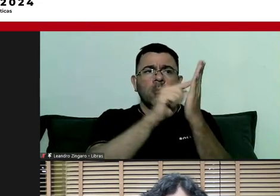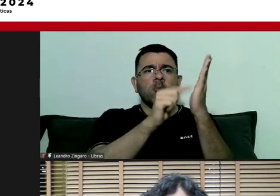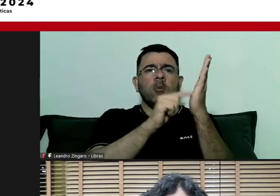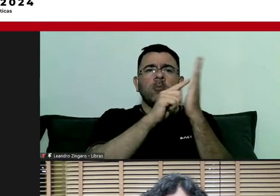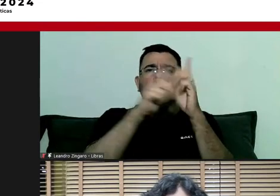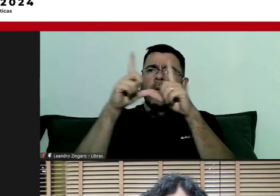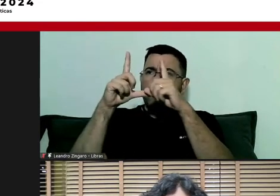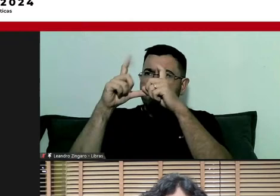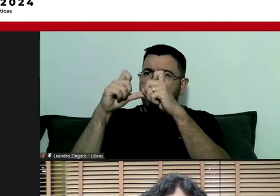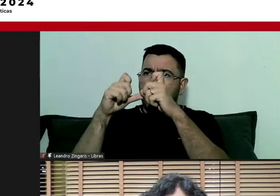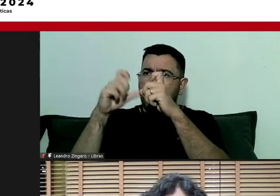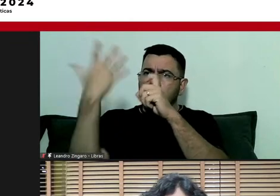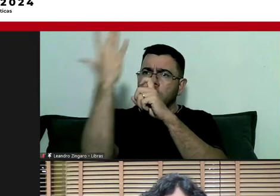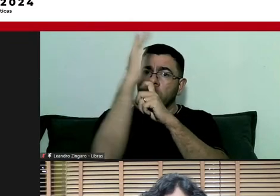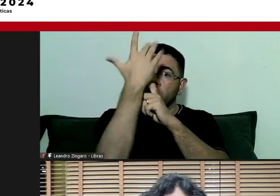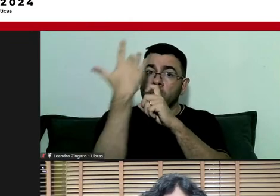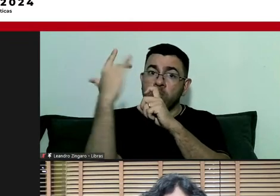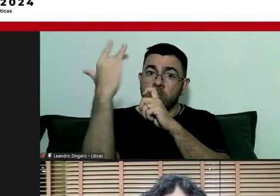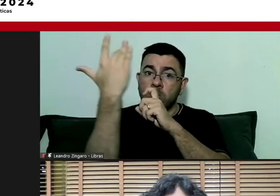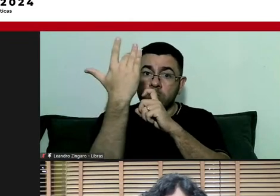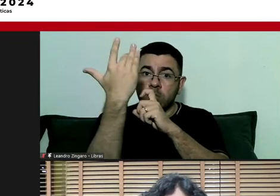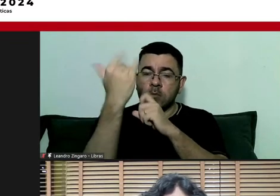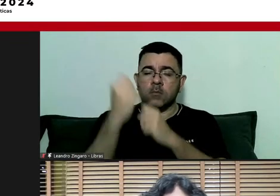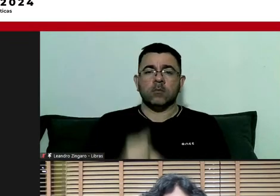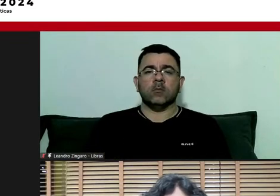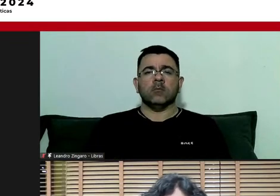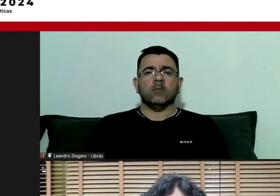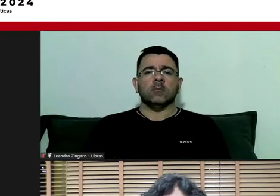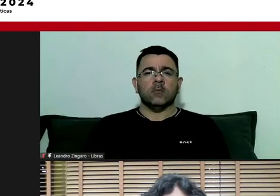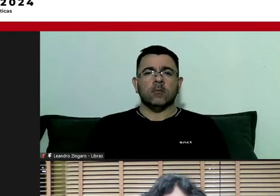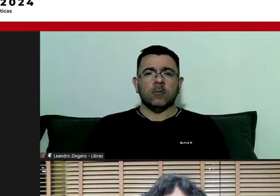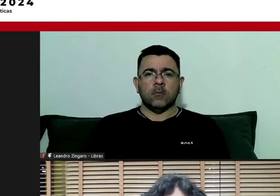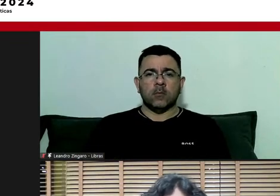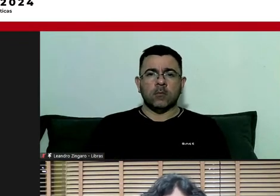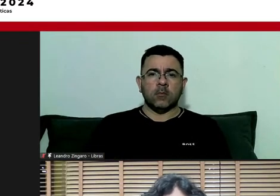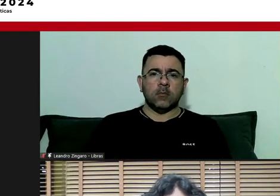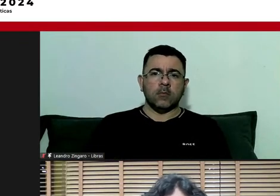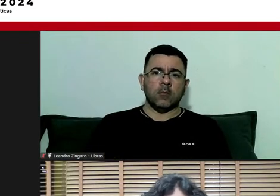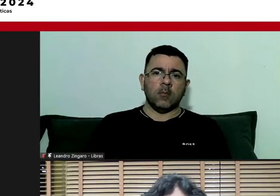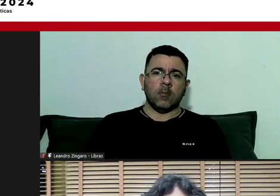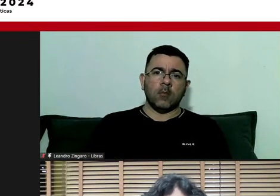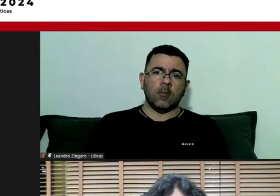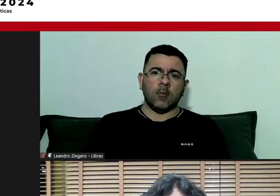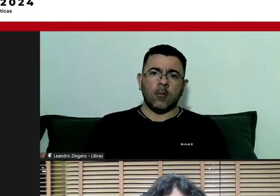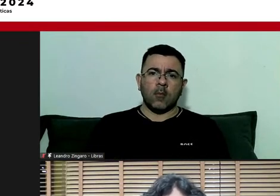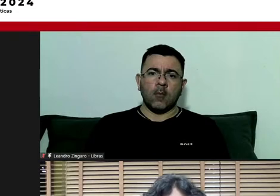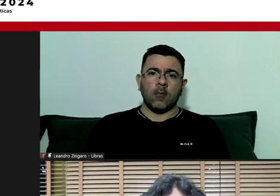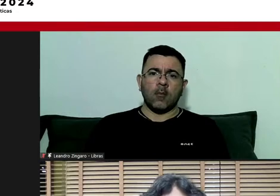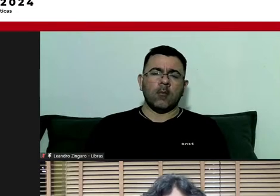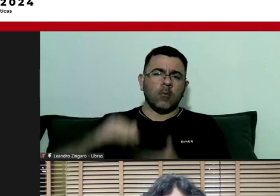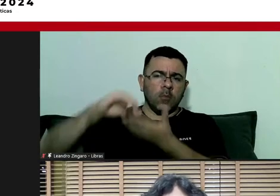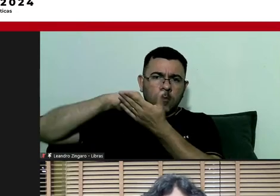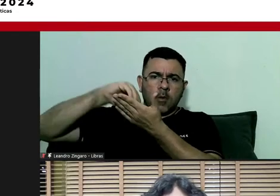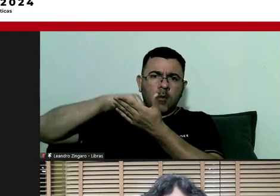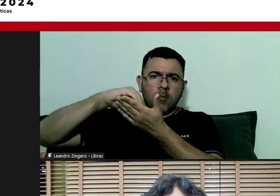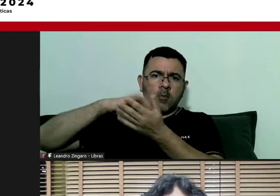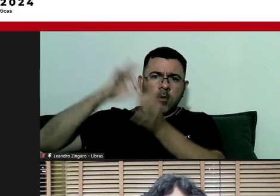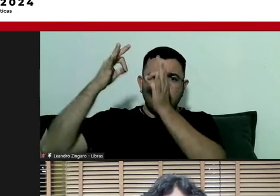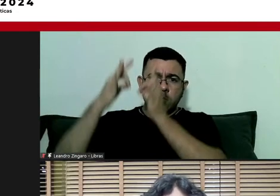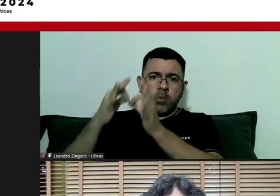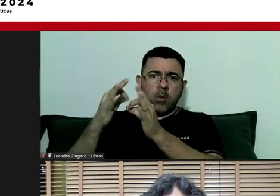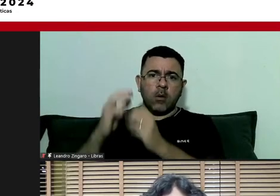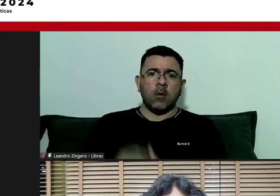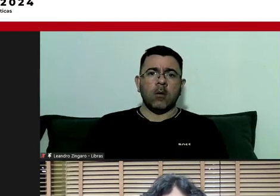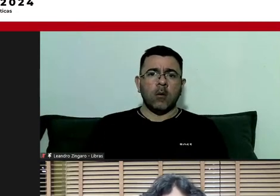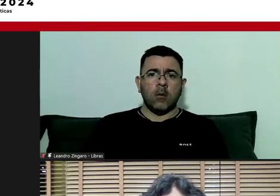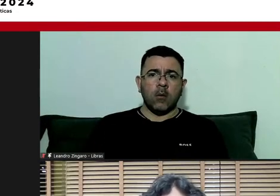árvore bota na ocorrência e aquilo mesmo ele sendo um guarda mas aquilo já vai paraa área certa de ocorrência então é